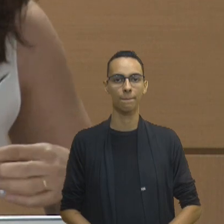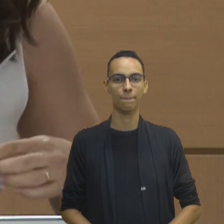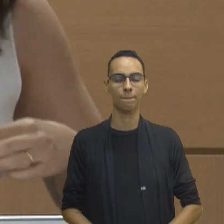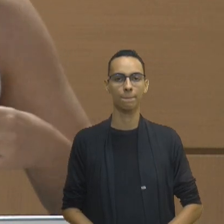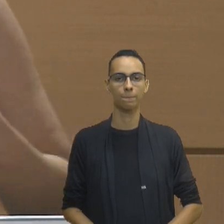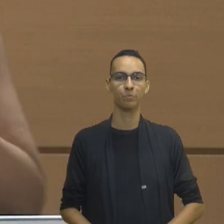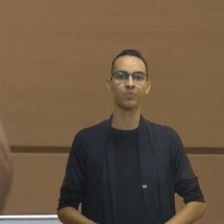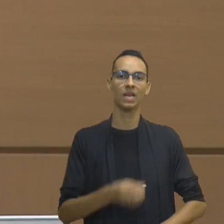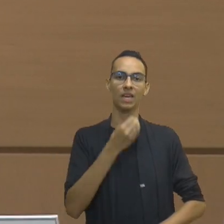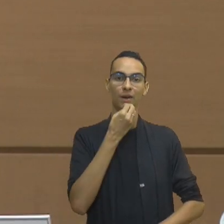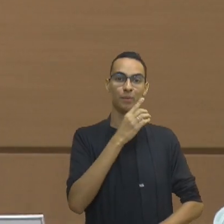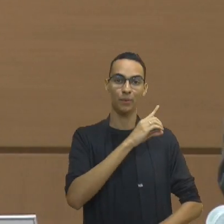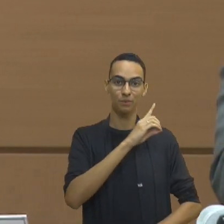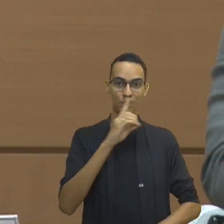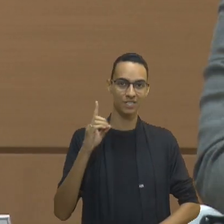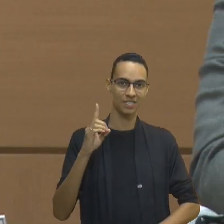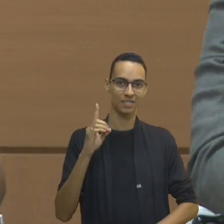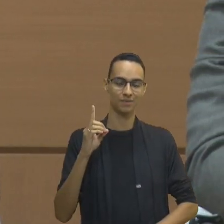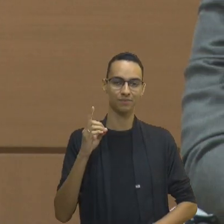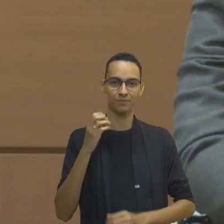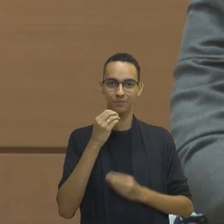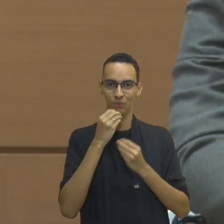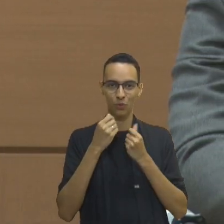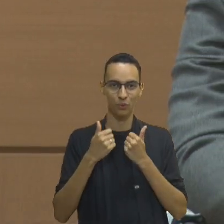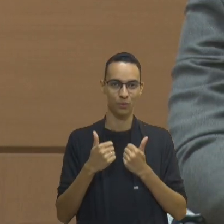Bom dia.